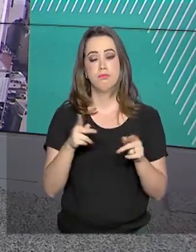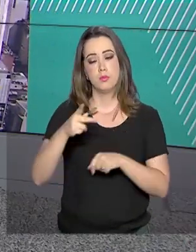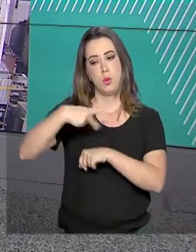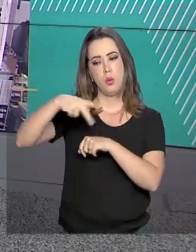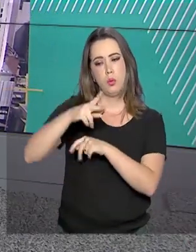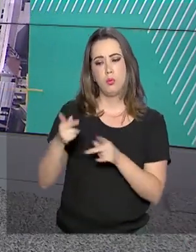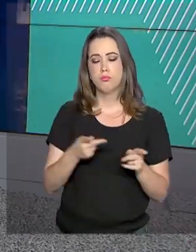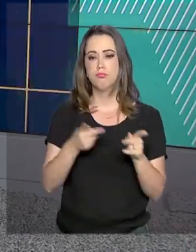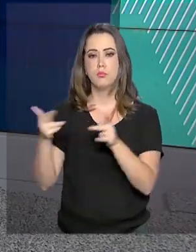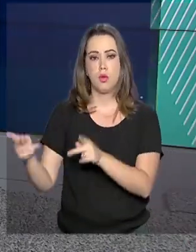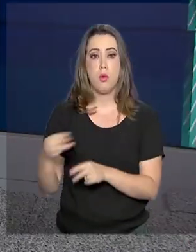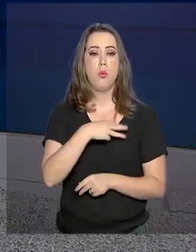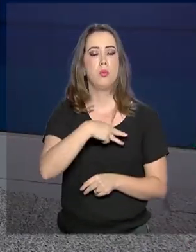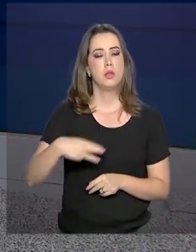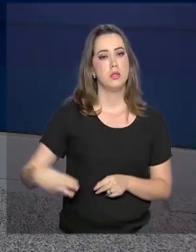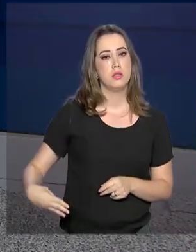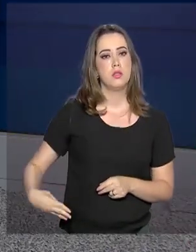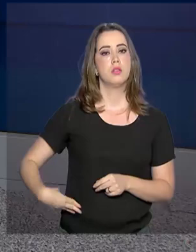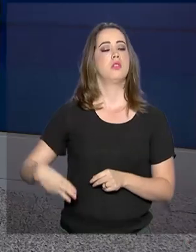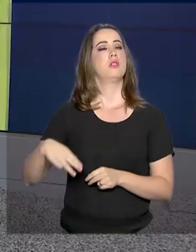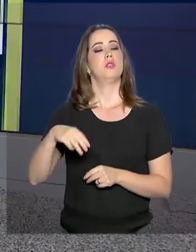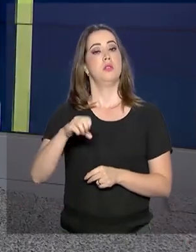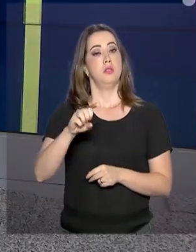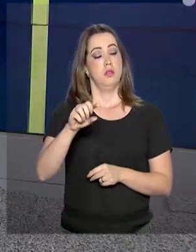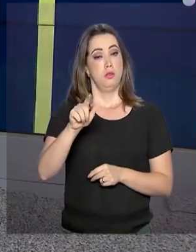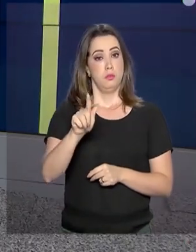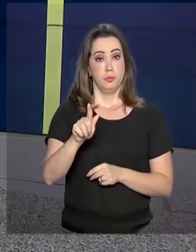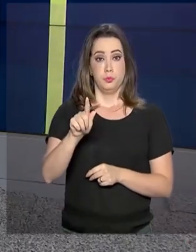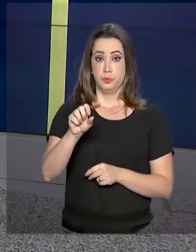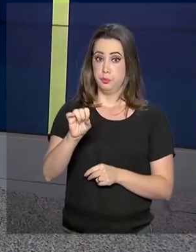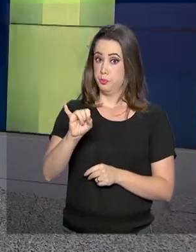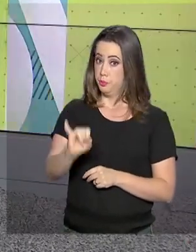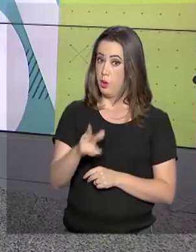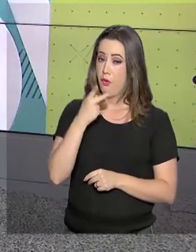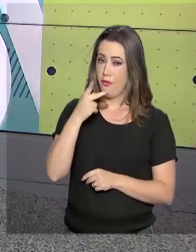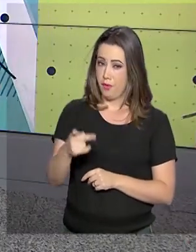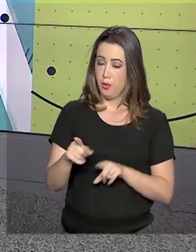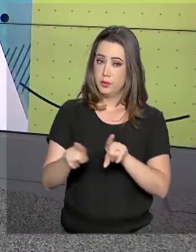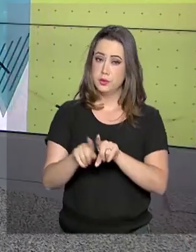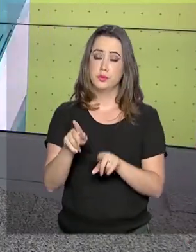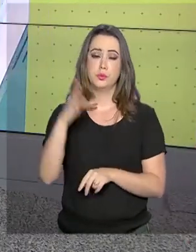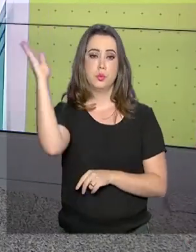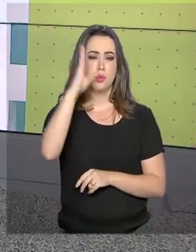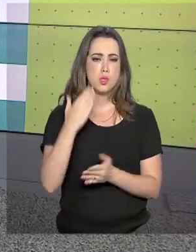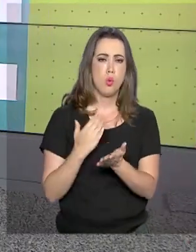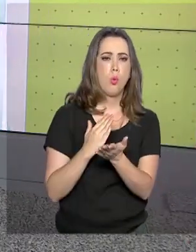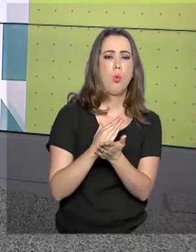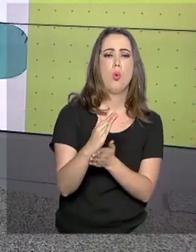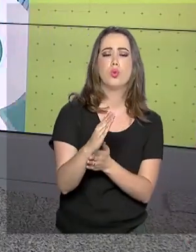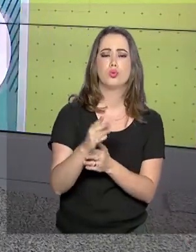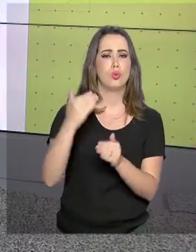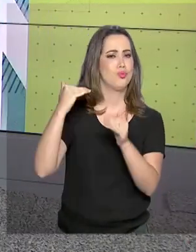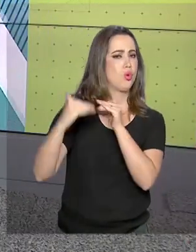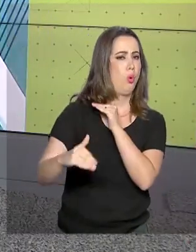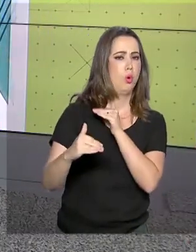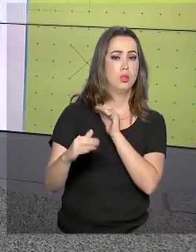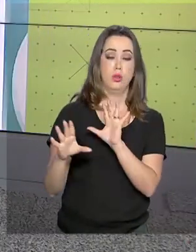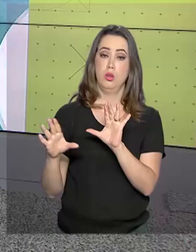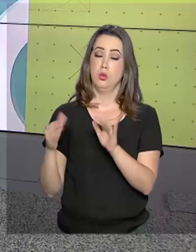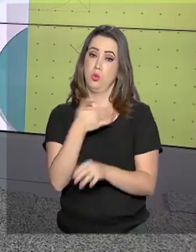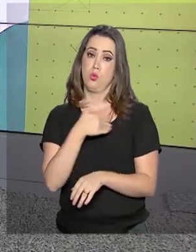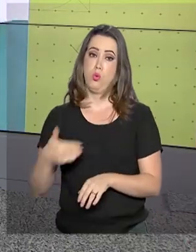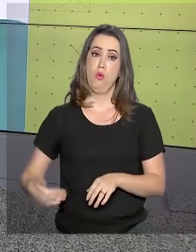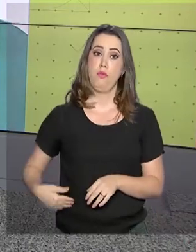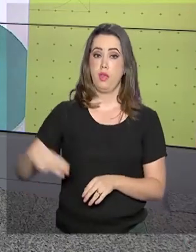o ministro do gabinete de segurança institucional general heleno disse agora há pouco que o brasil vai continuar condenando o governo maduro